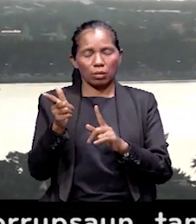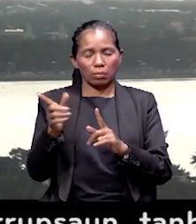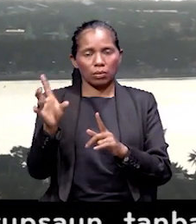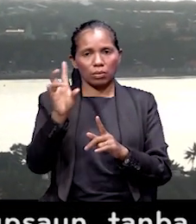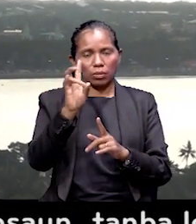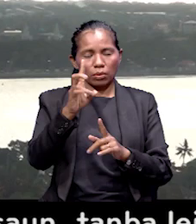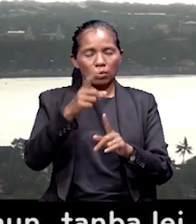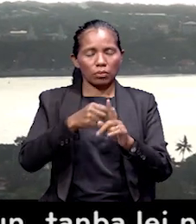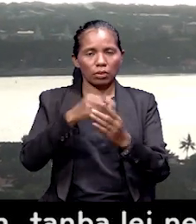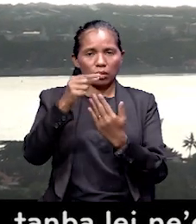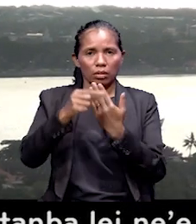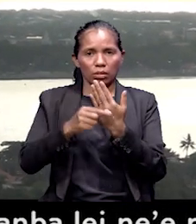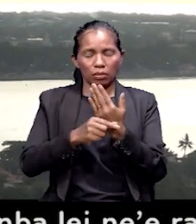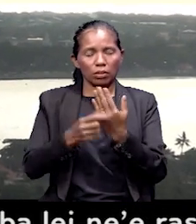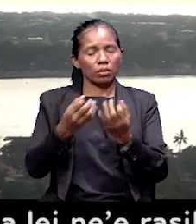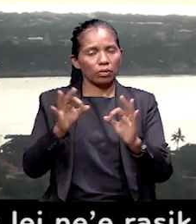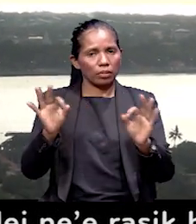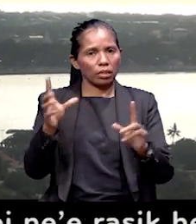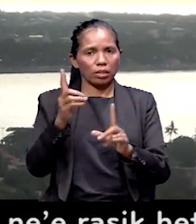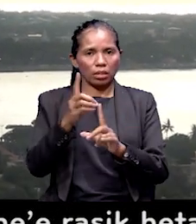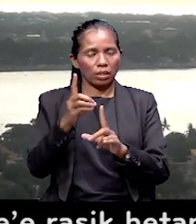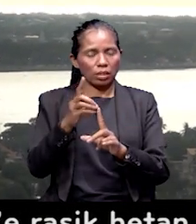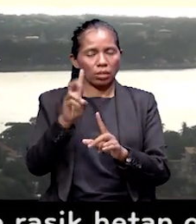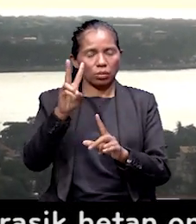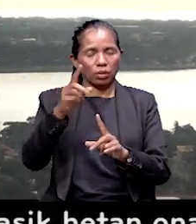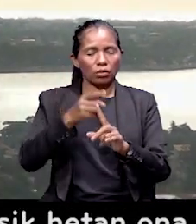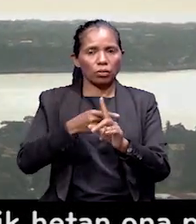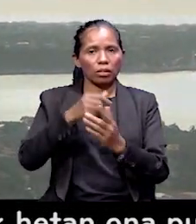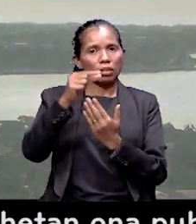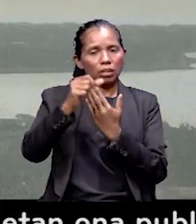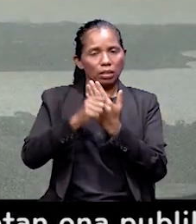fulan Agostu, no sera mata ya loron rua fulan Setembru tinang nae.